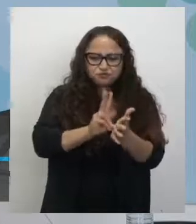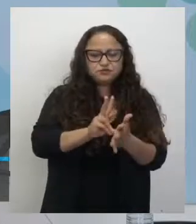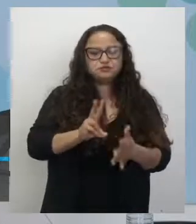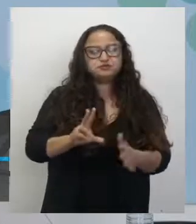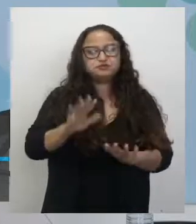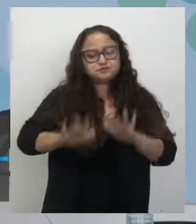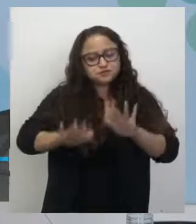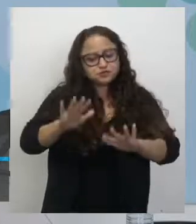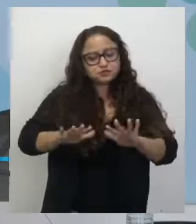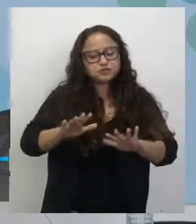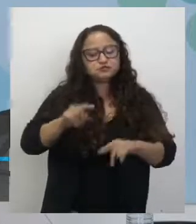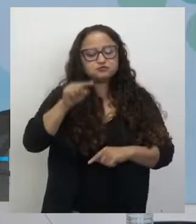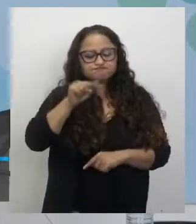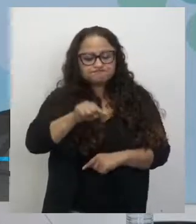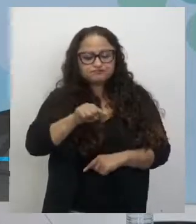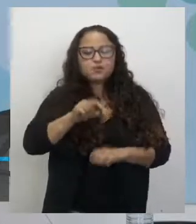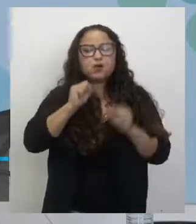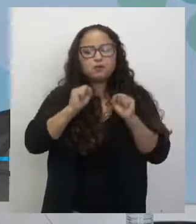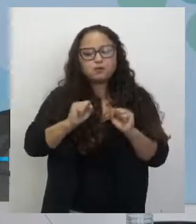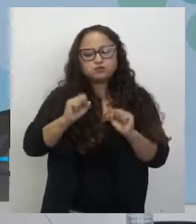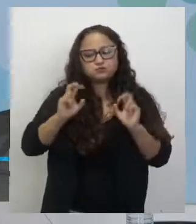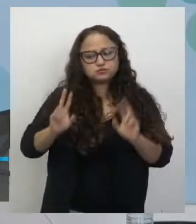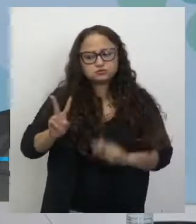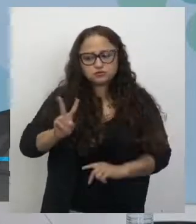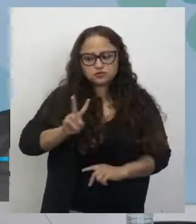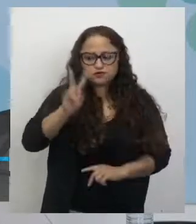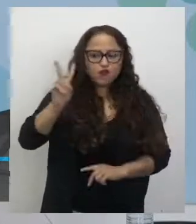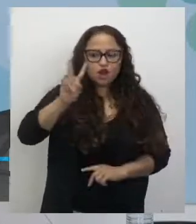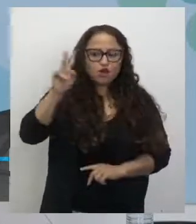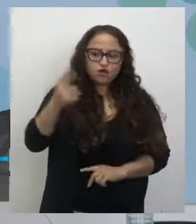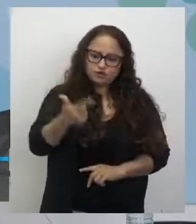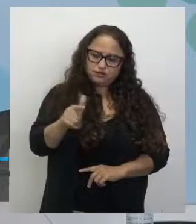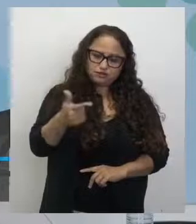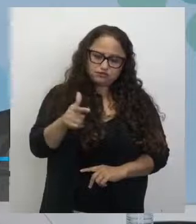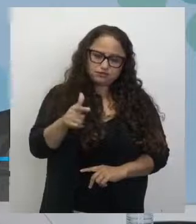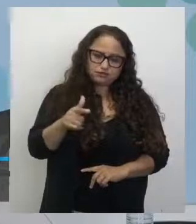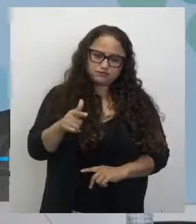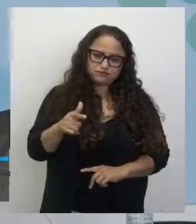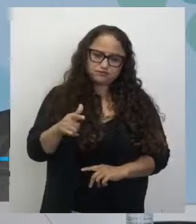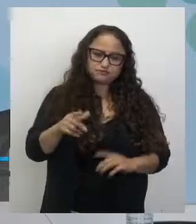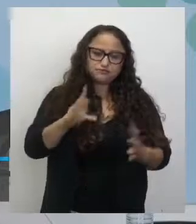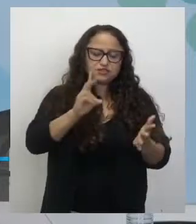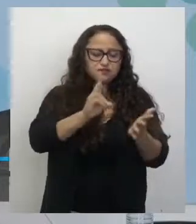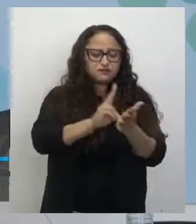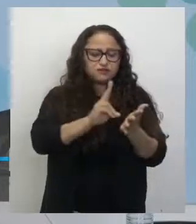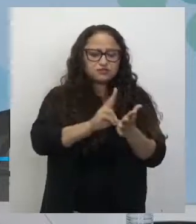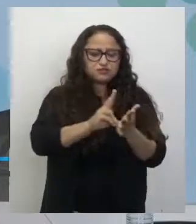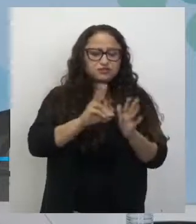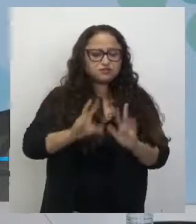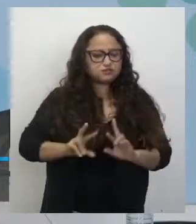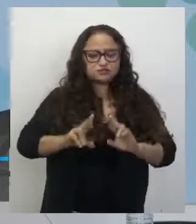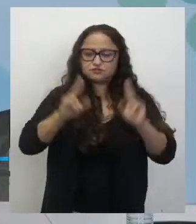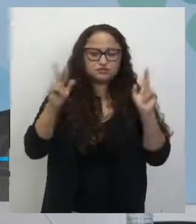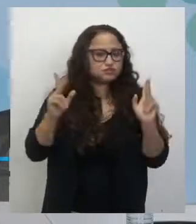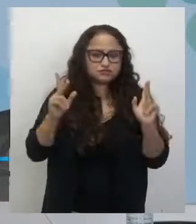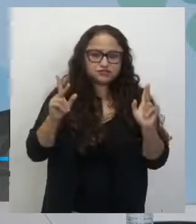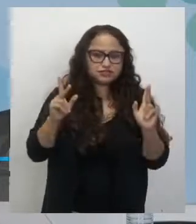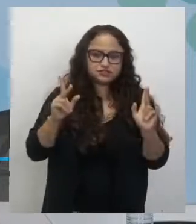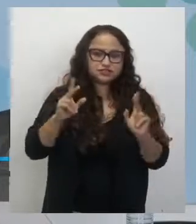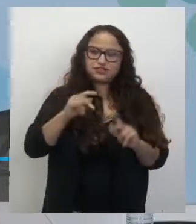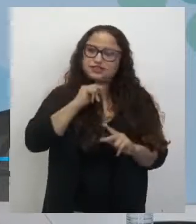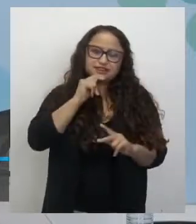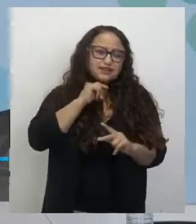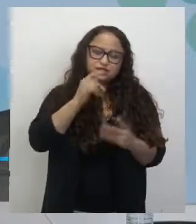ele pode ser desvalorizado pela sua diferença, que na verdade não é diferença nenhuma para quem é indígena, né? Então, quem vive sim.